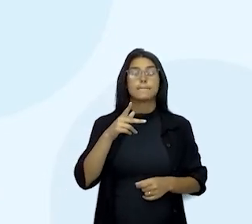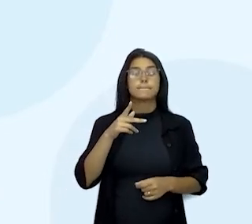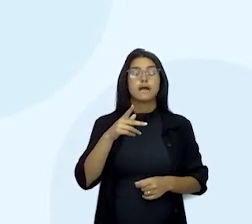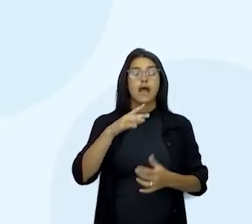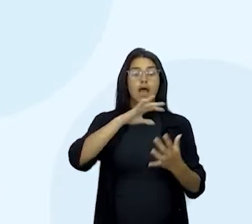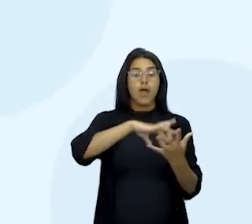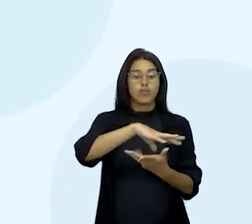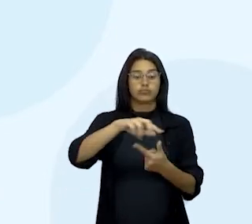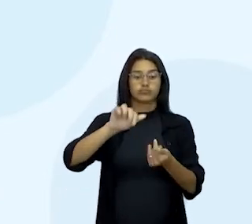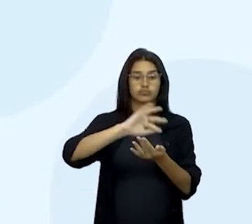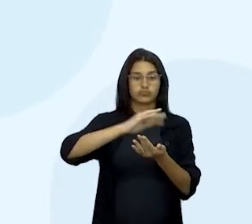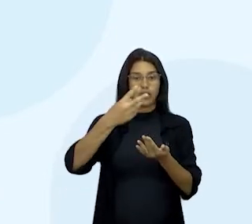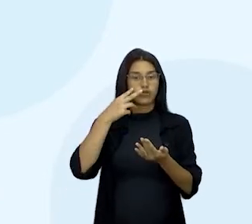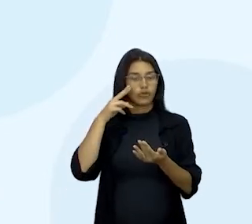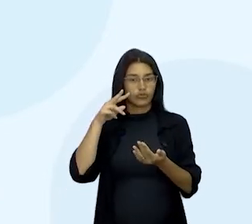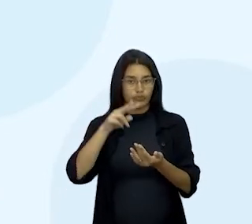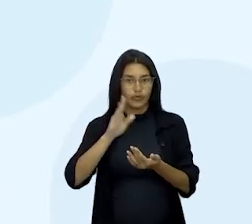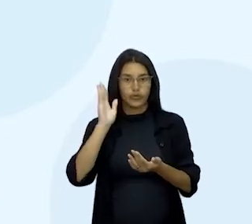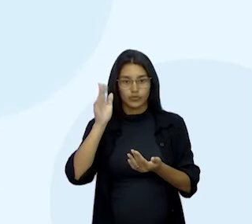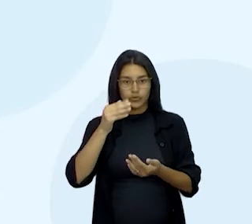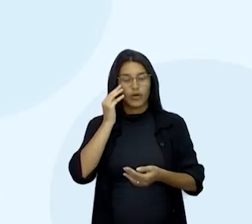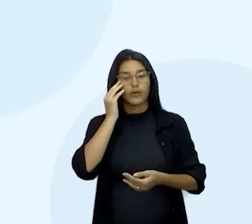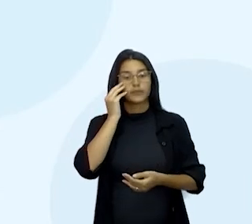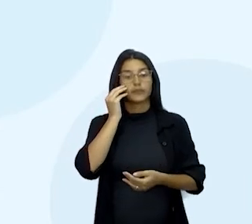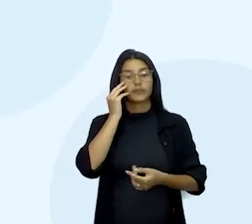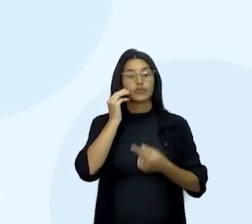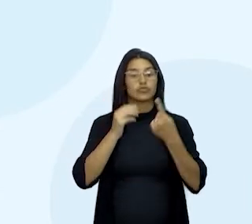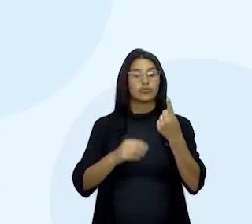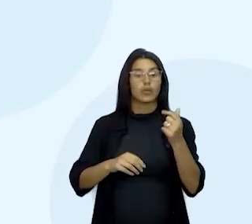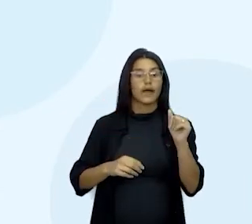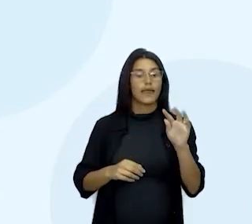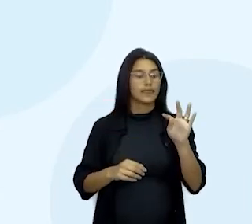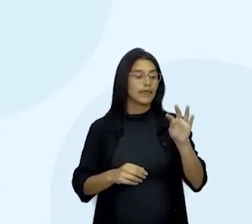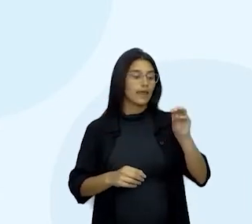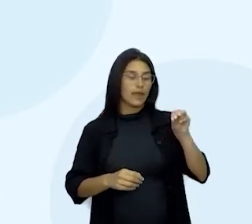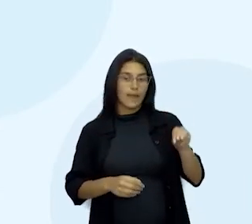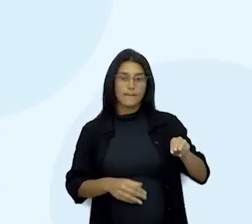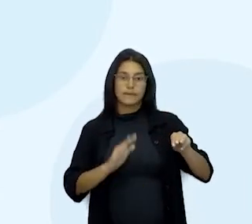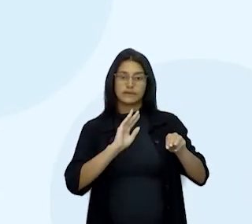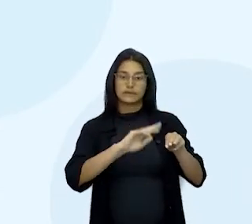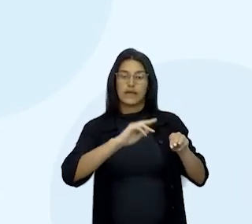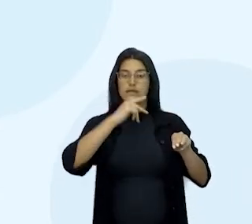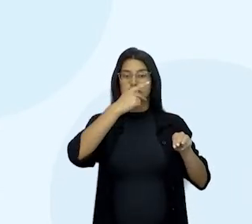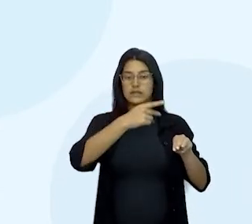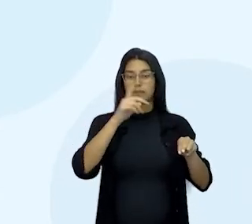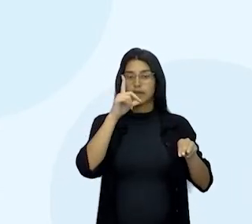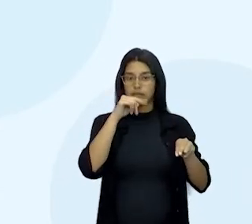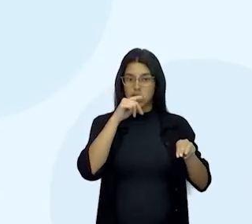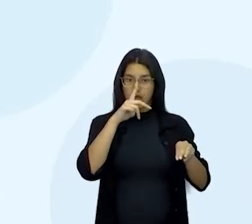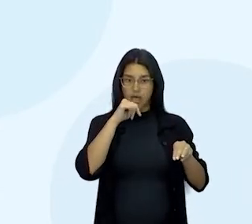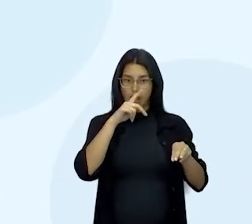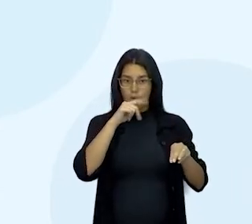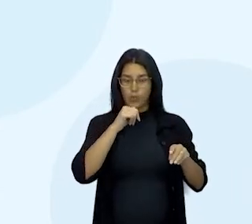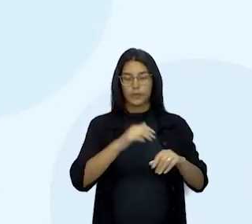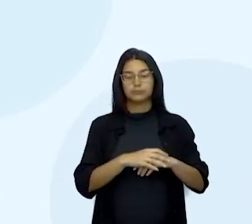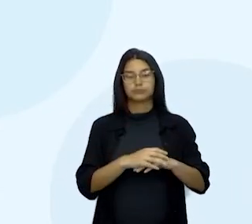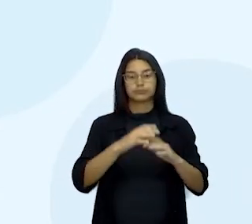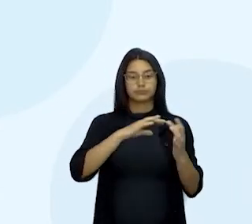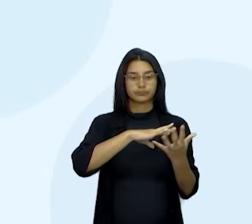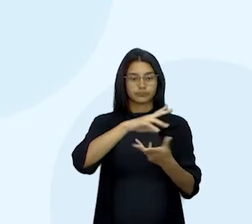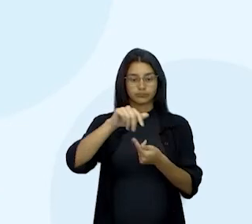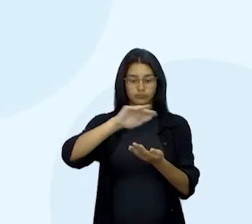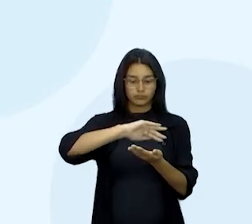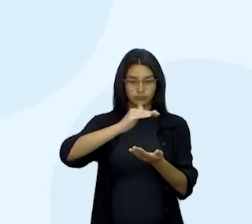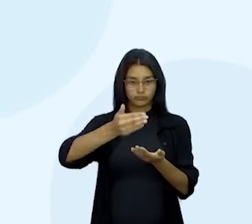atmosférica que a gente viu, tá certo? De 1 atm que está acima da água, tá certo? Da atmosfera